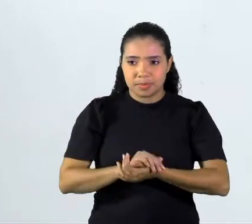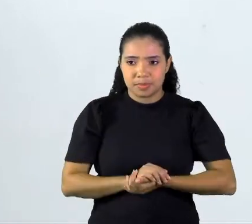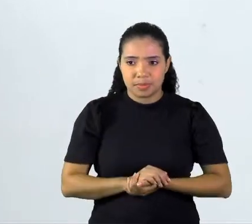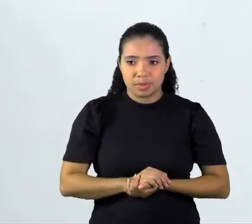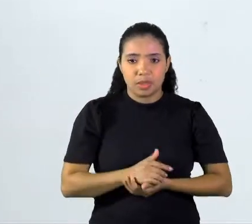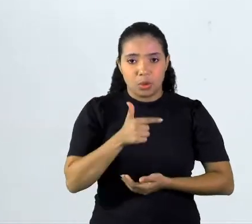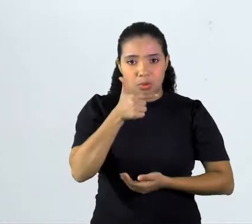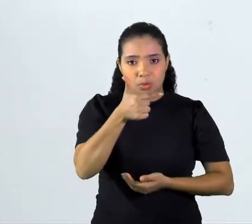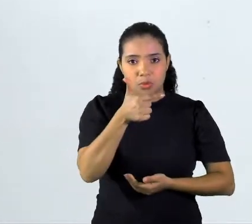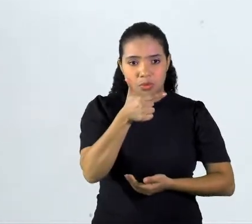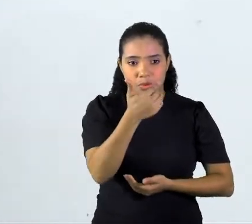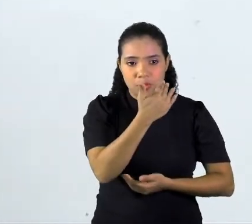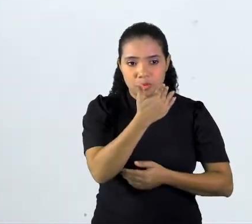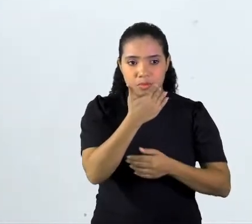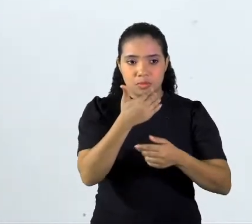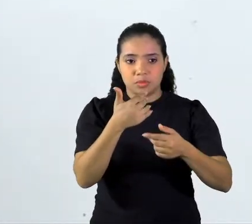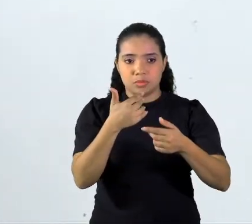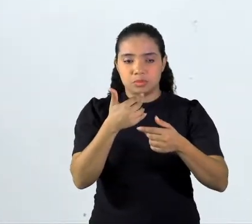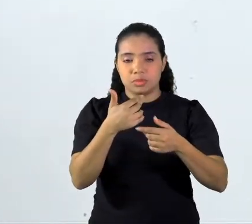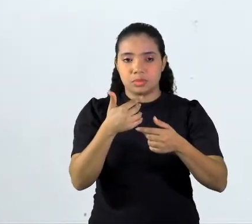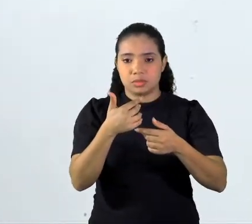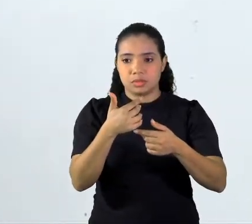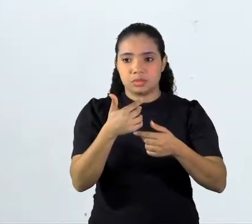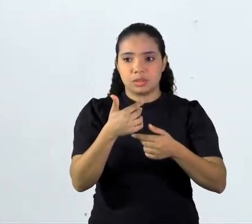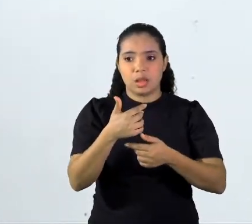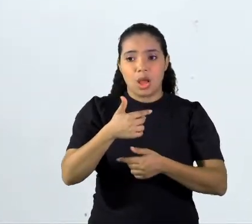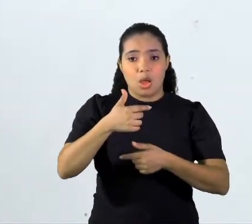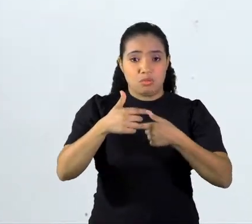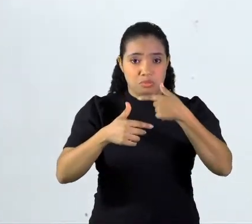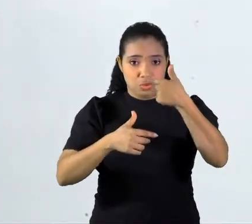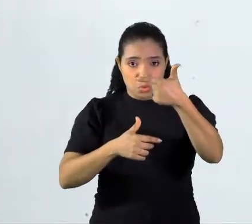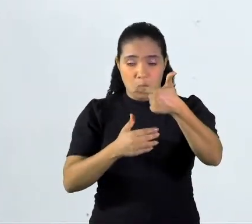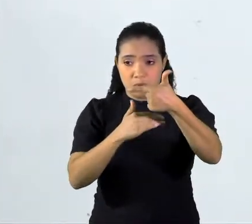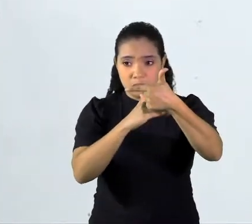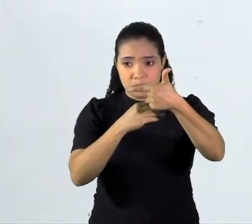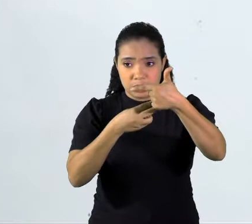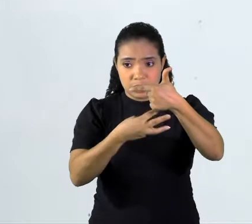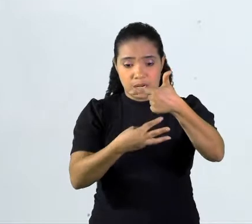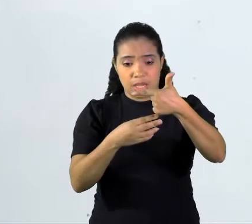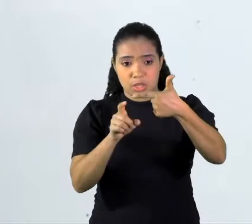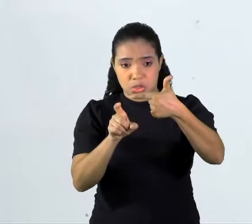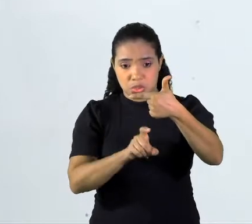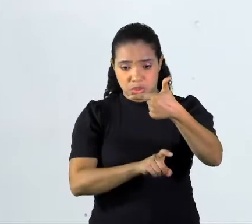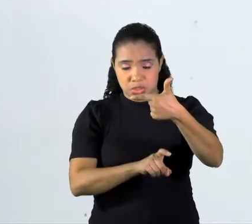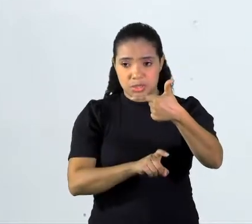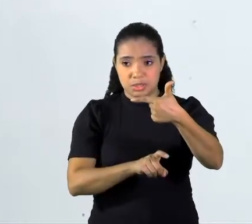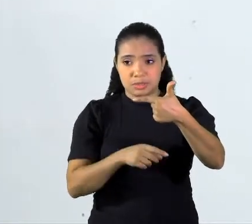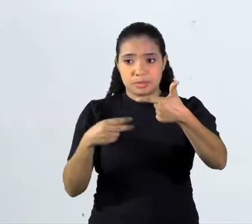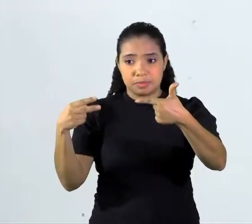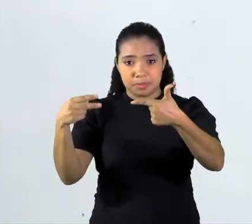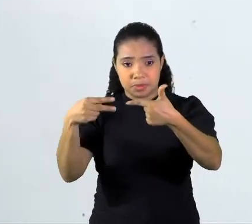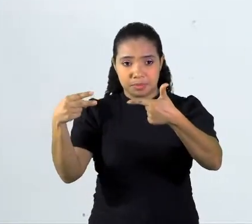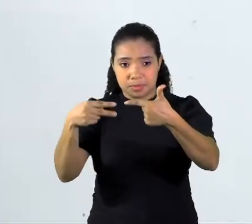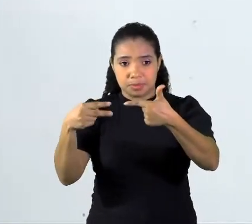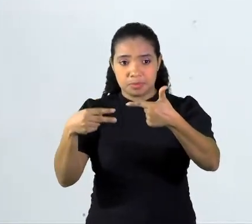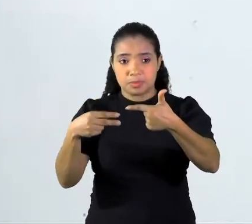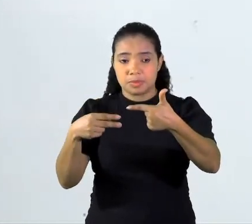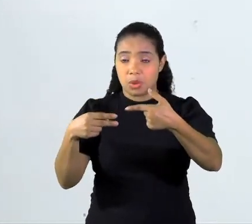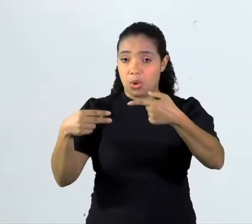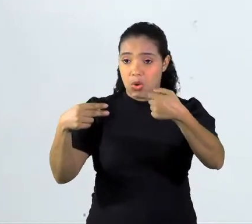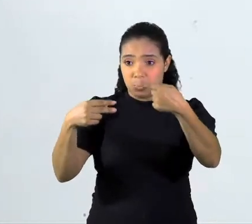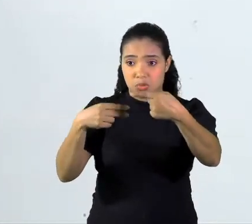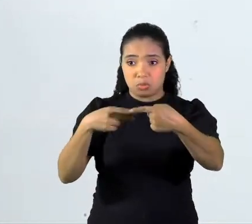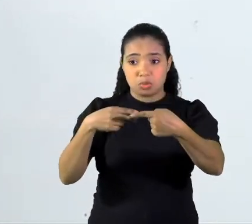para 3x, assim como 3 está para 4x mais